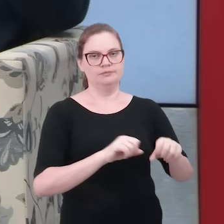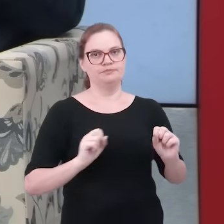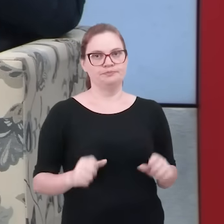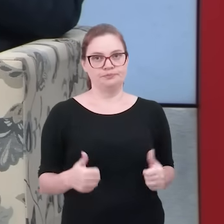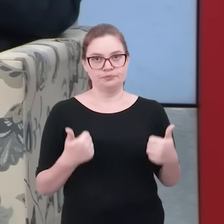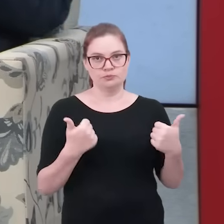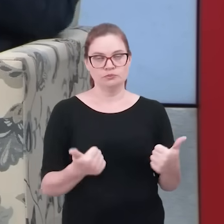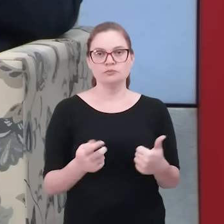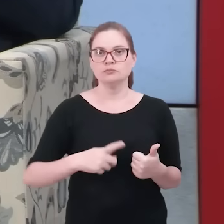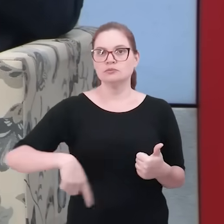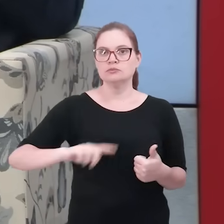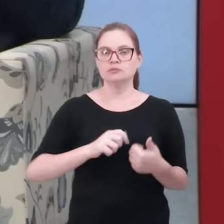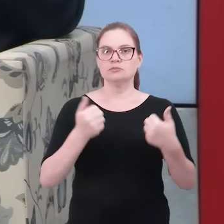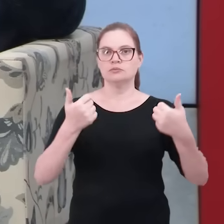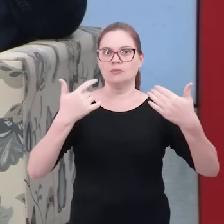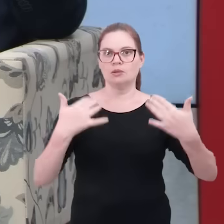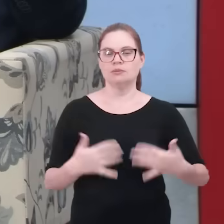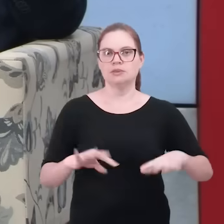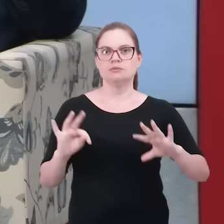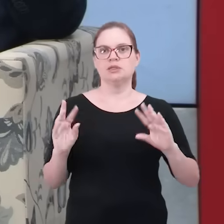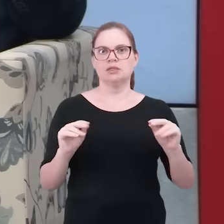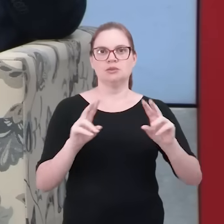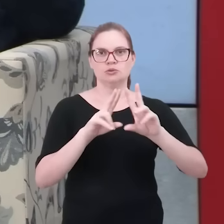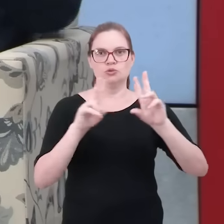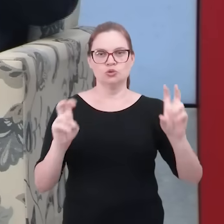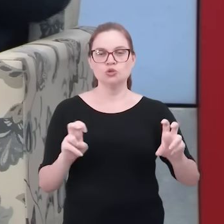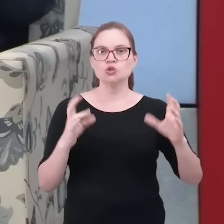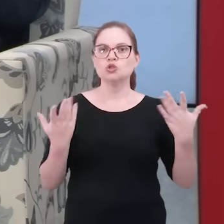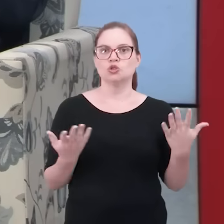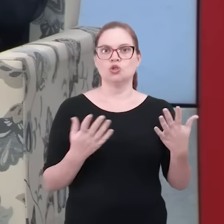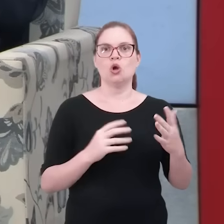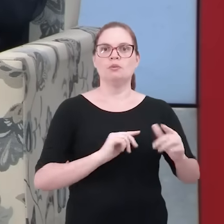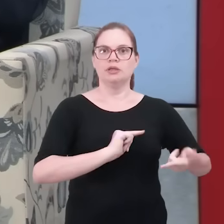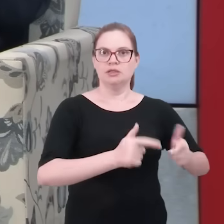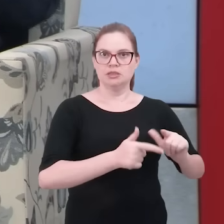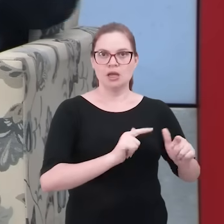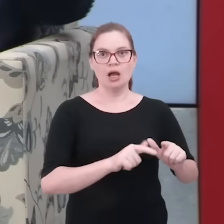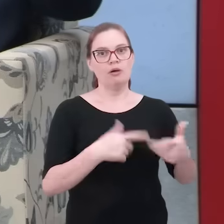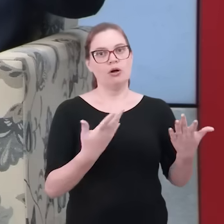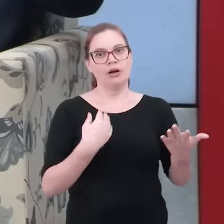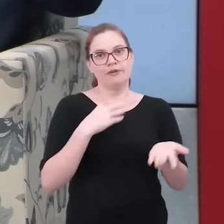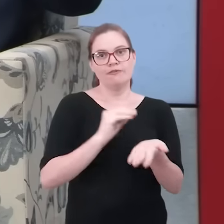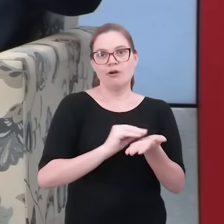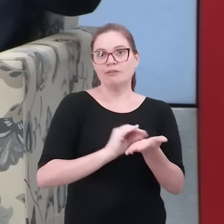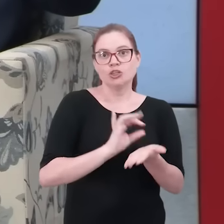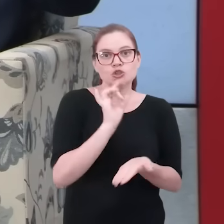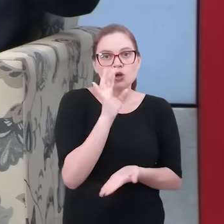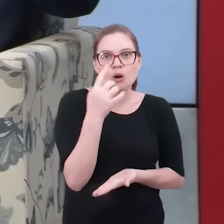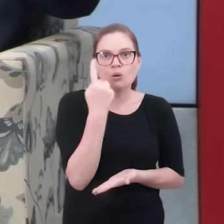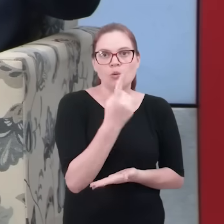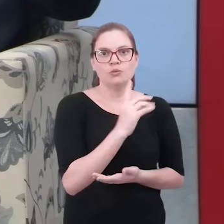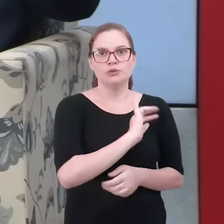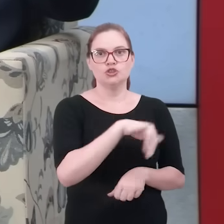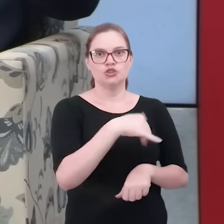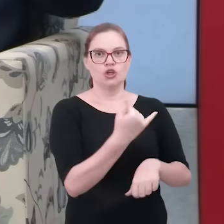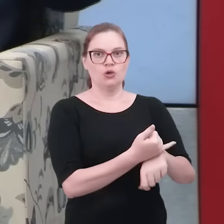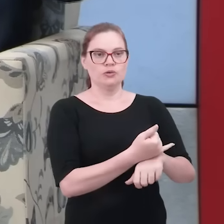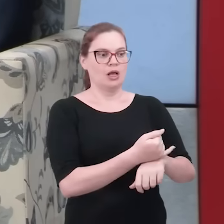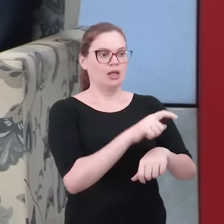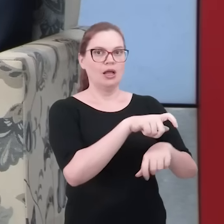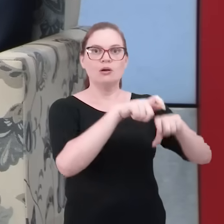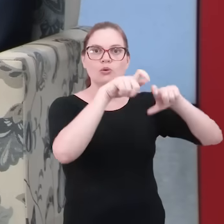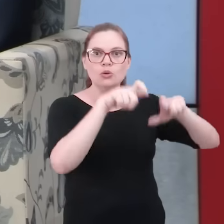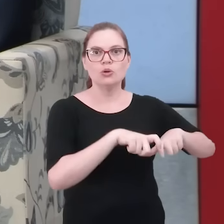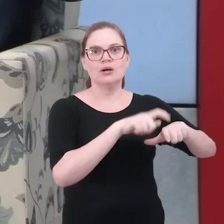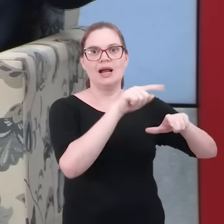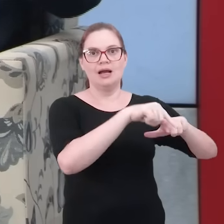falamos dessas coisas todas, falamos da conquista de Jerusalém, só falta agora a conquista do